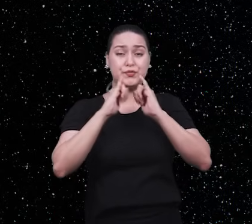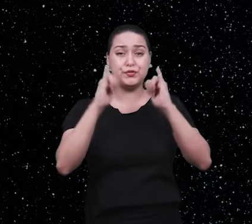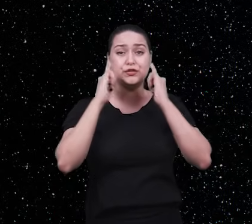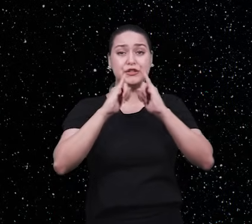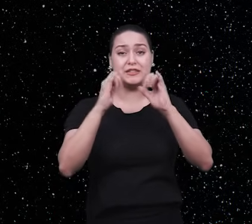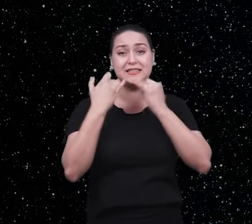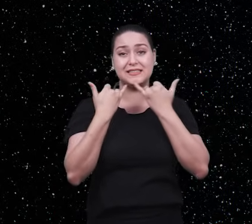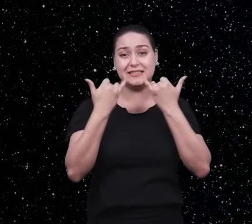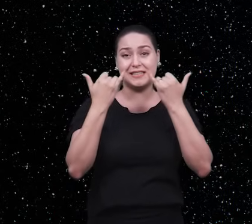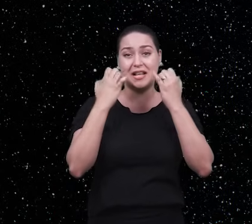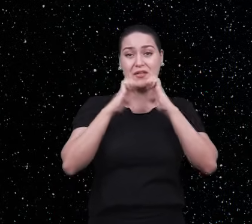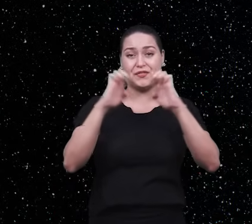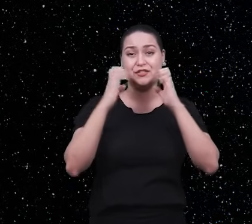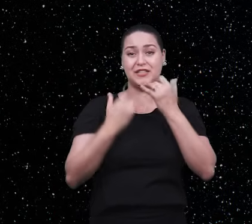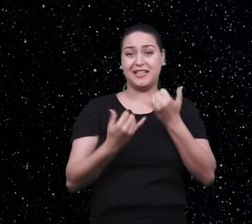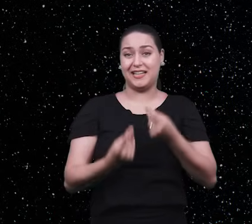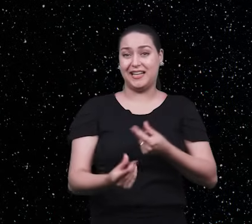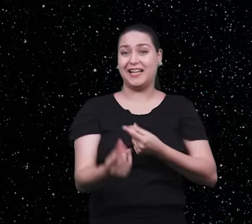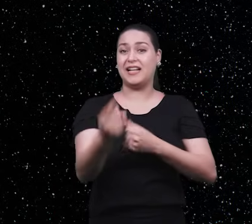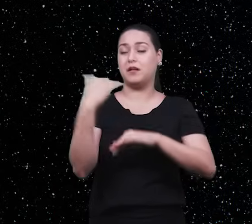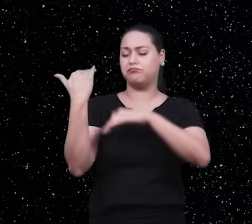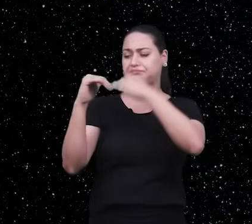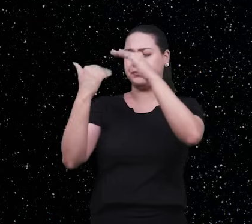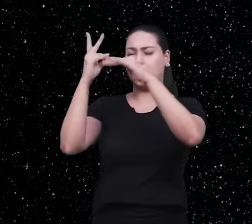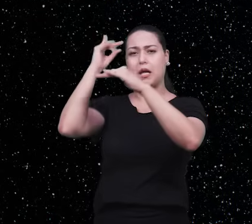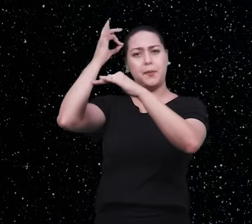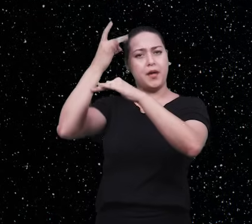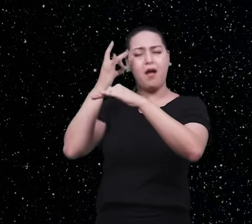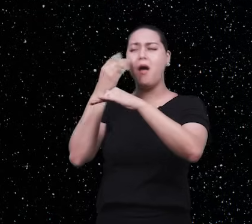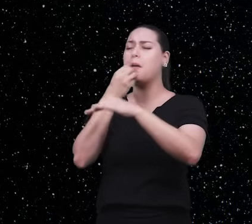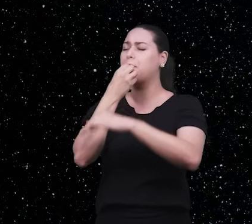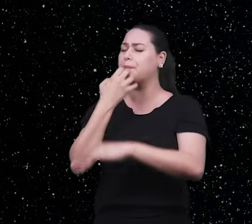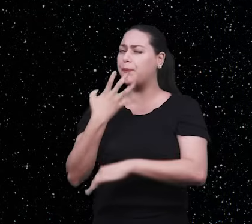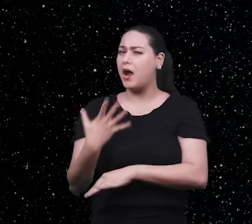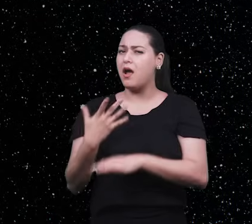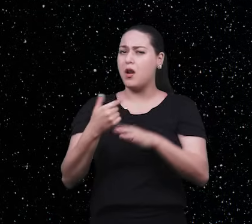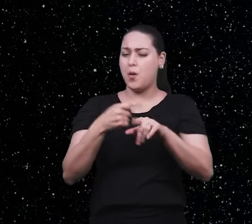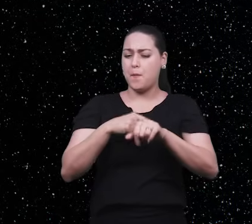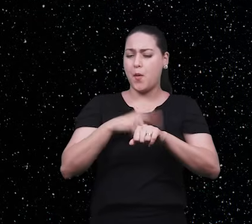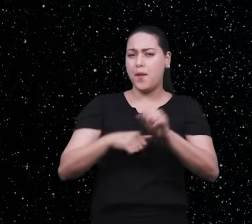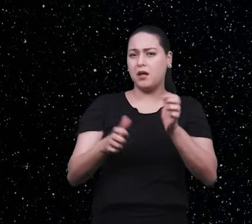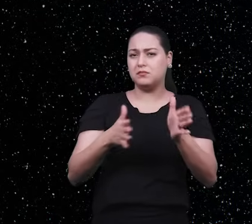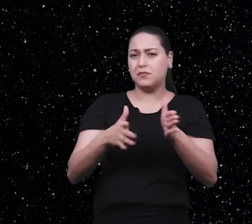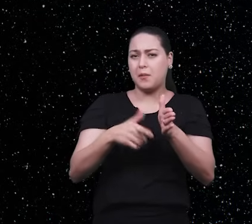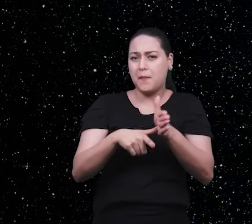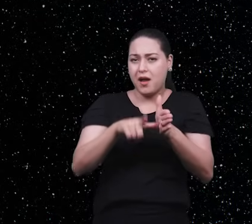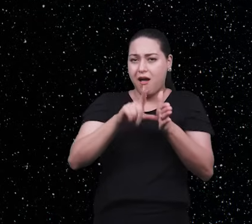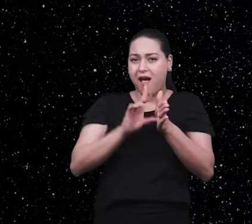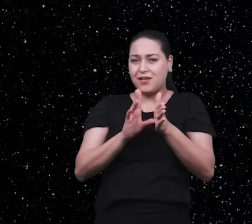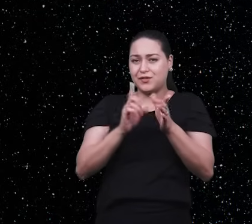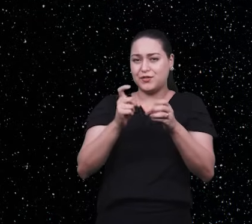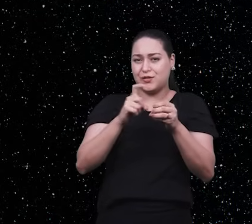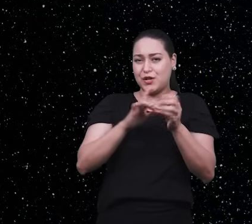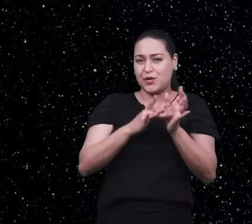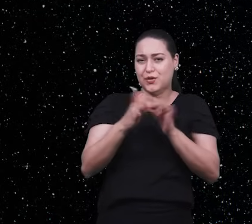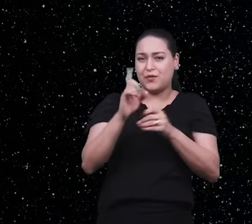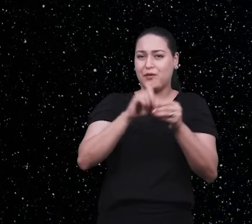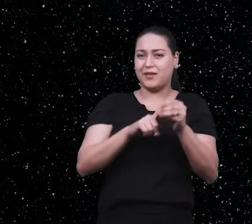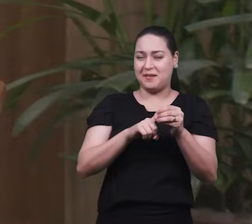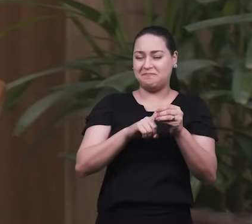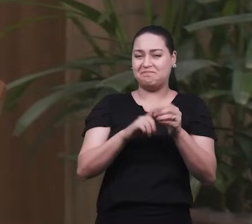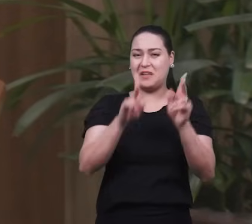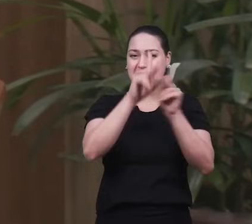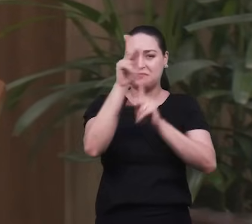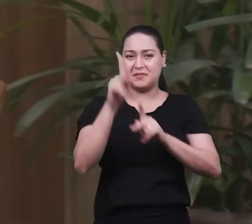Eterno. Crescer espiritualmente é o nosso bem maior neste momento que antecede a volta do Senhor Jesus. A paz do